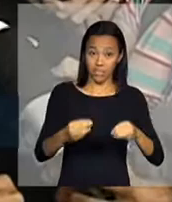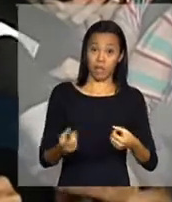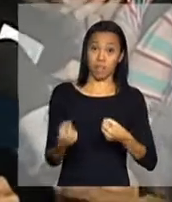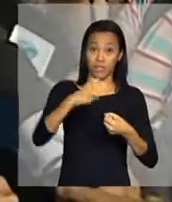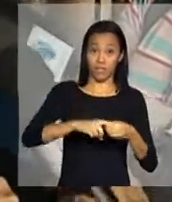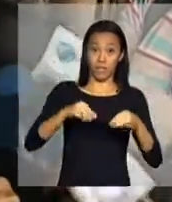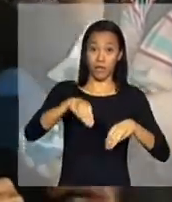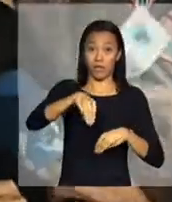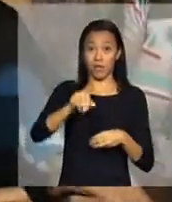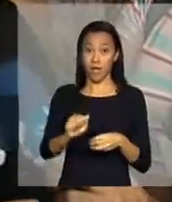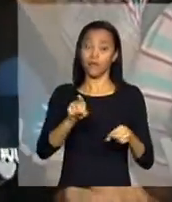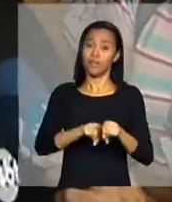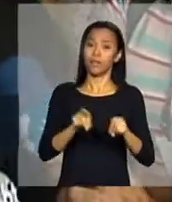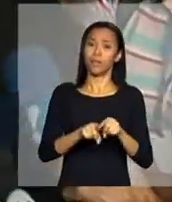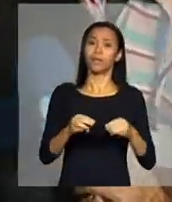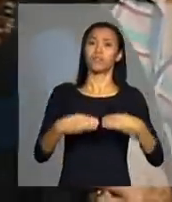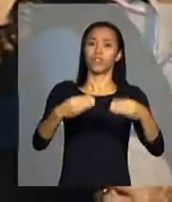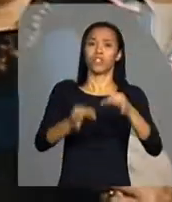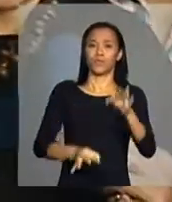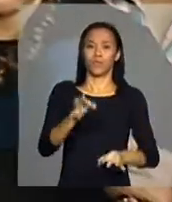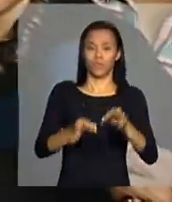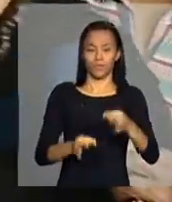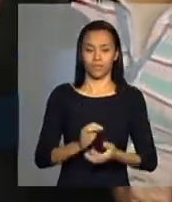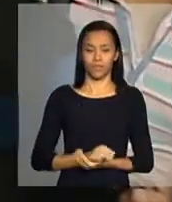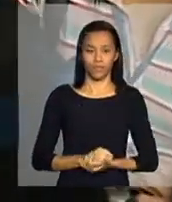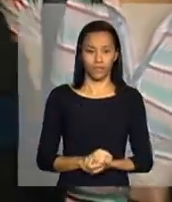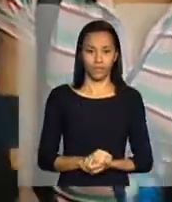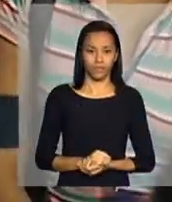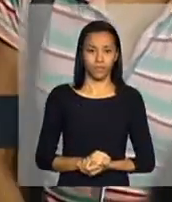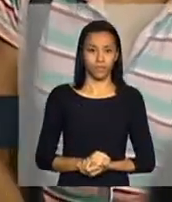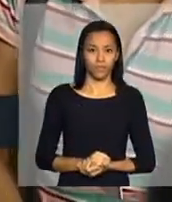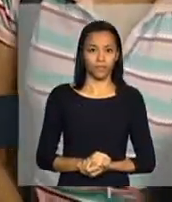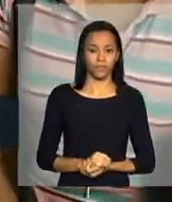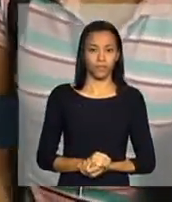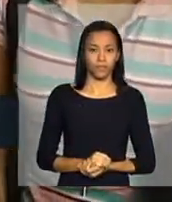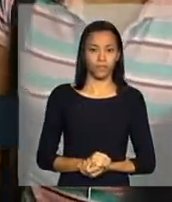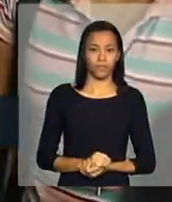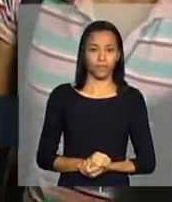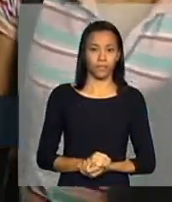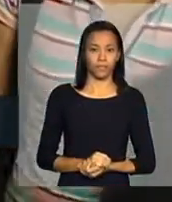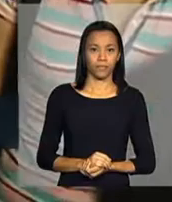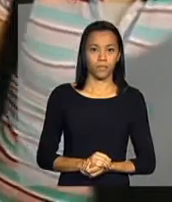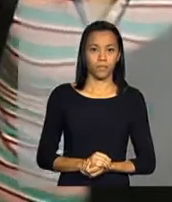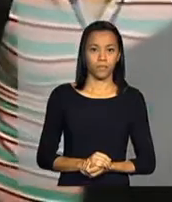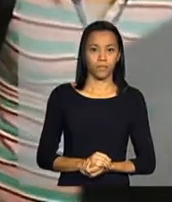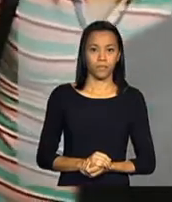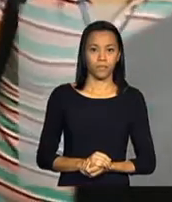FUNAI. Tá bom? Obrigada. Gente, bom final de semana para vocês. Tá? Obrigada por tudo.